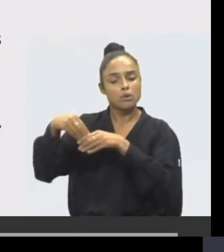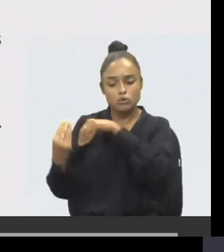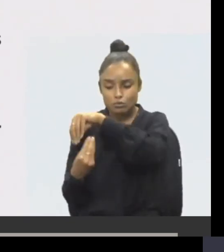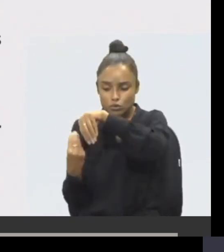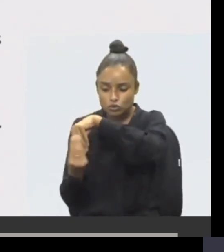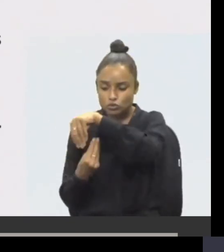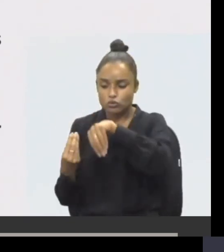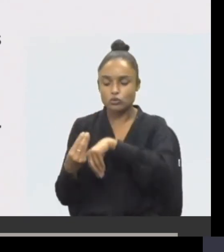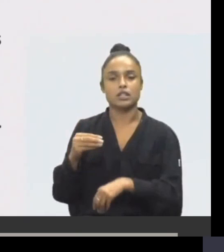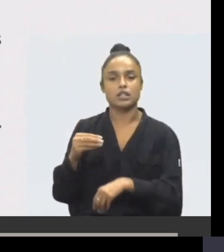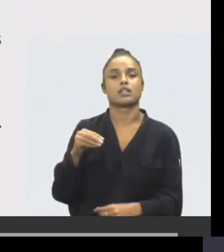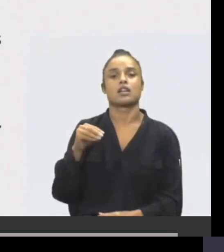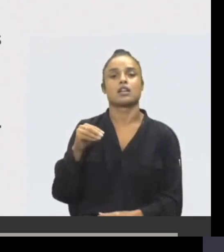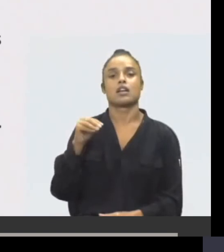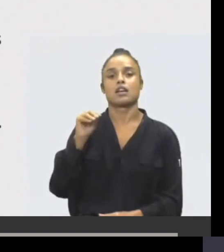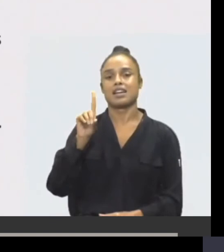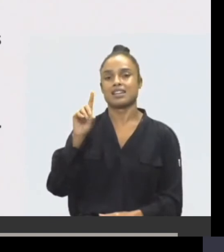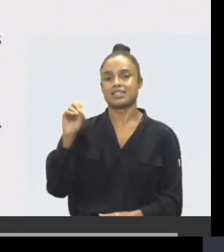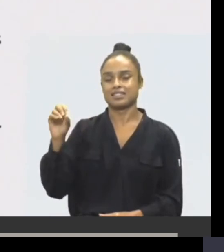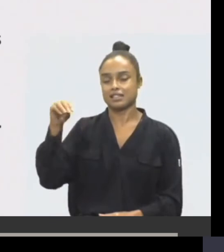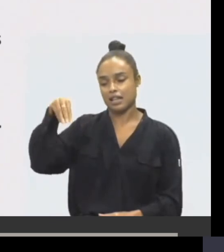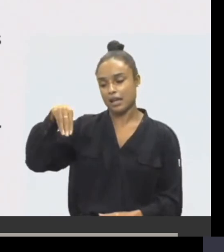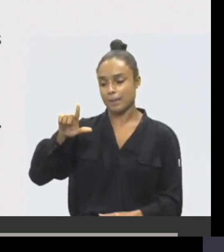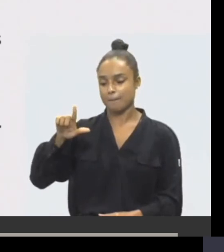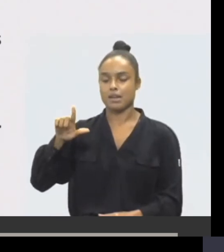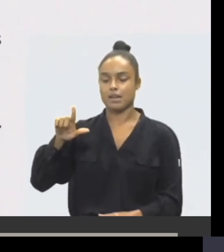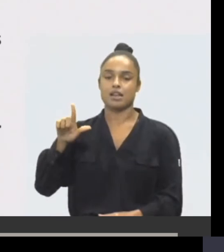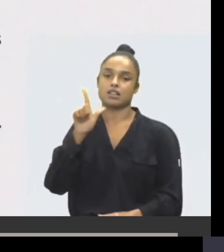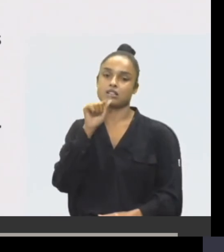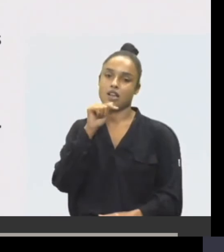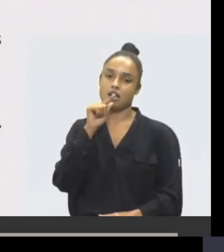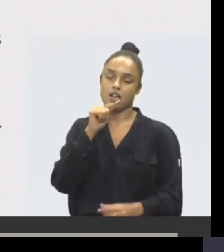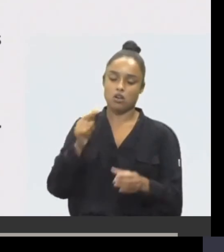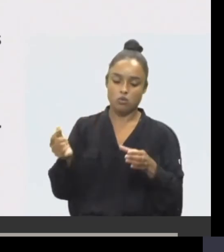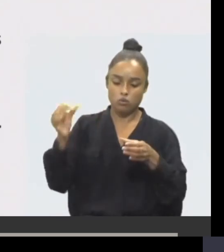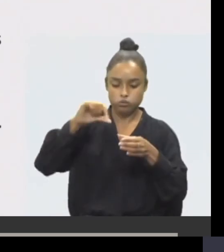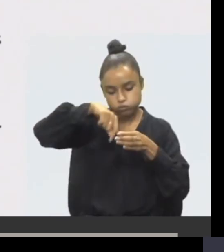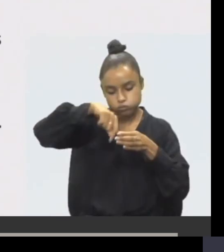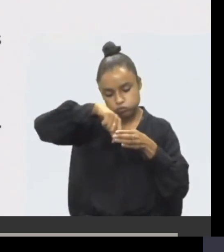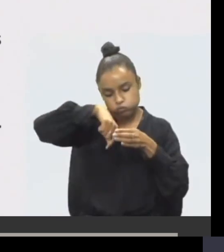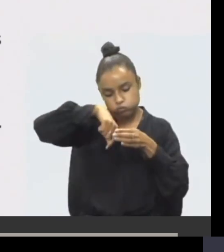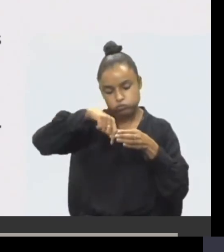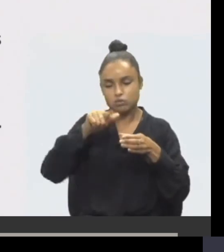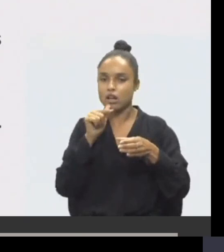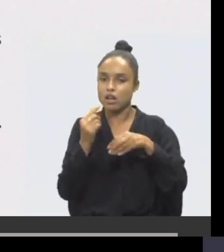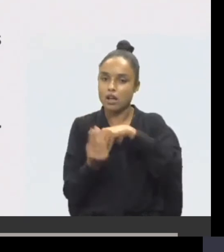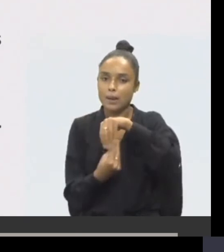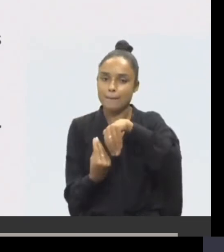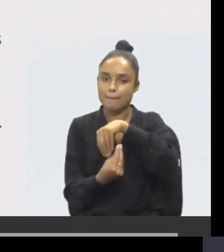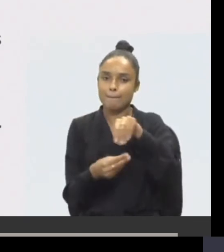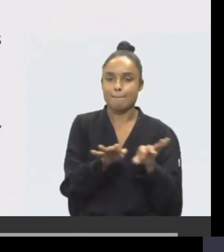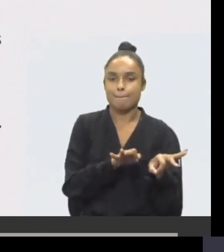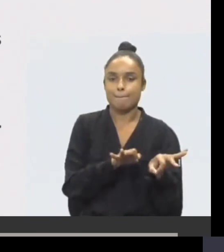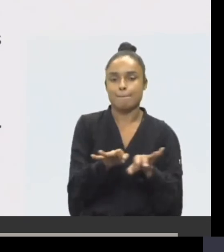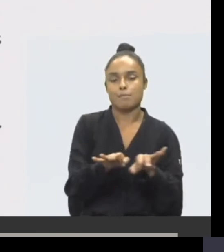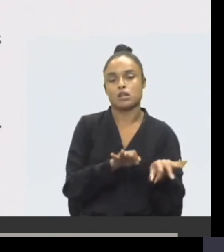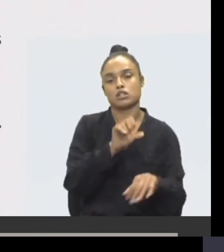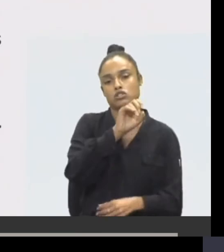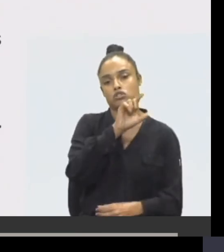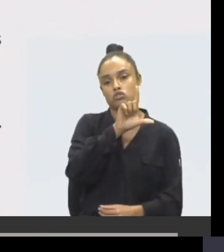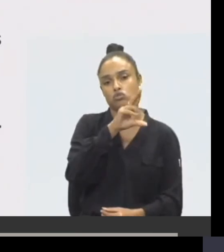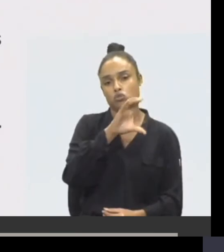bisulfito de sódio saturado, então eu preciso ali dissolver 42 gramas em 100 ml de água para o preparo dessa solução.